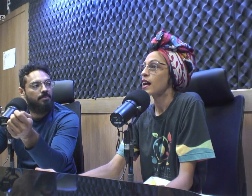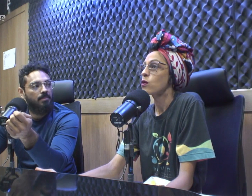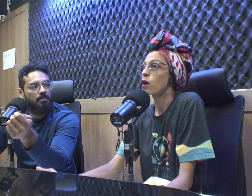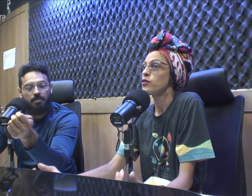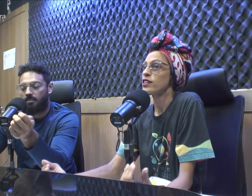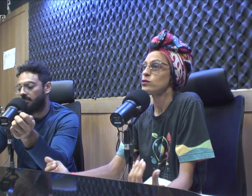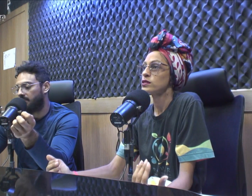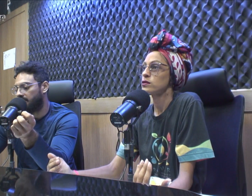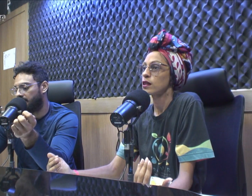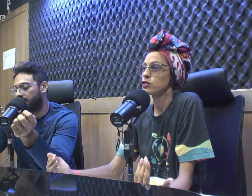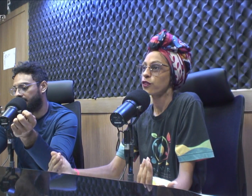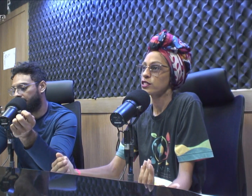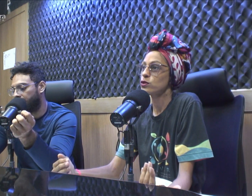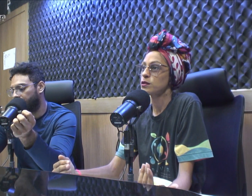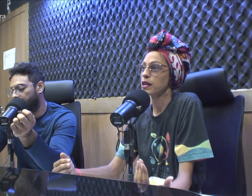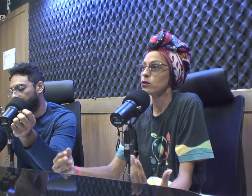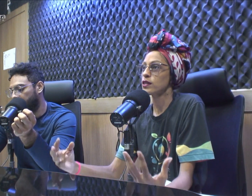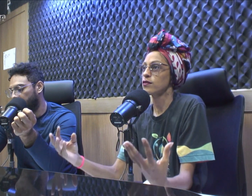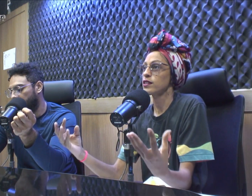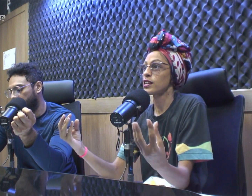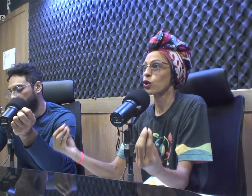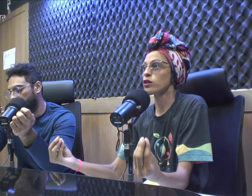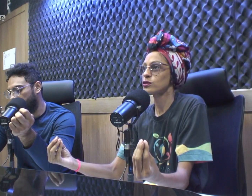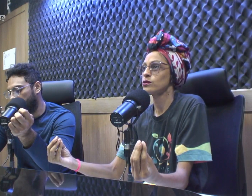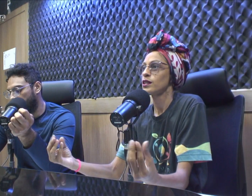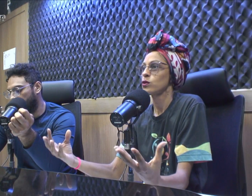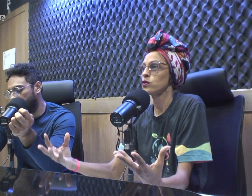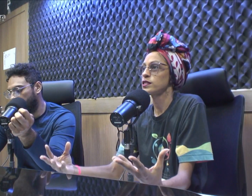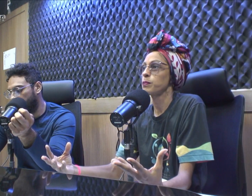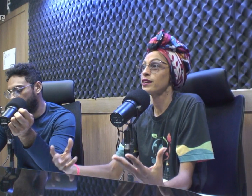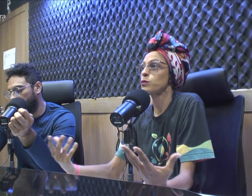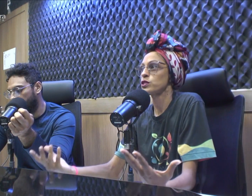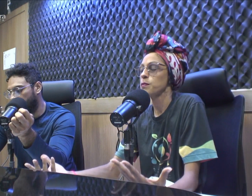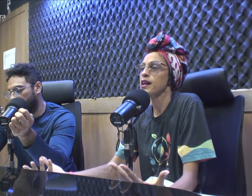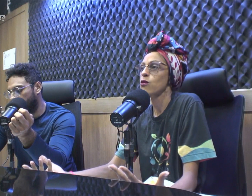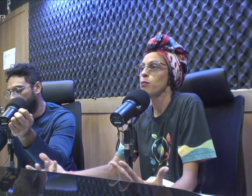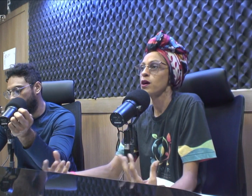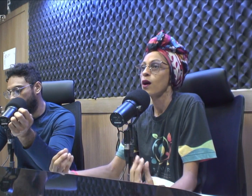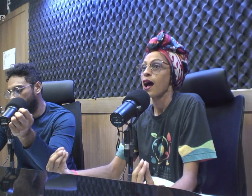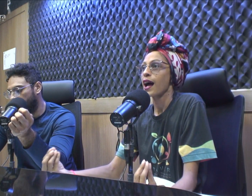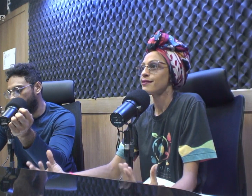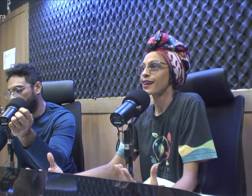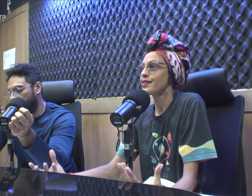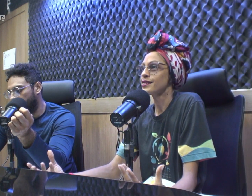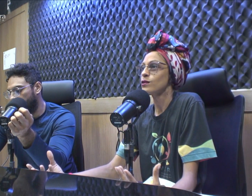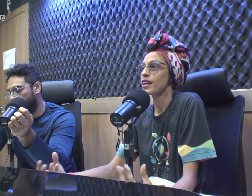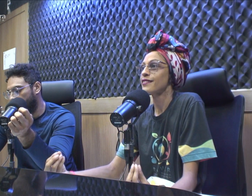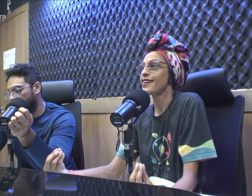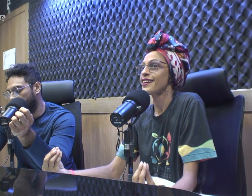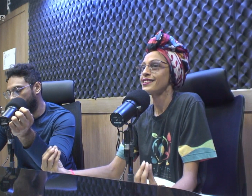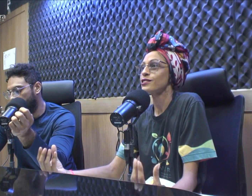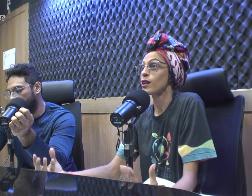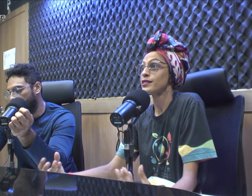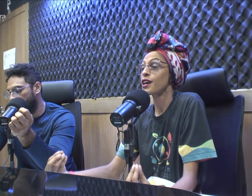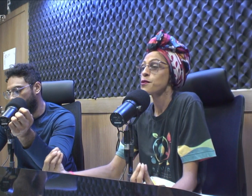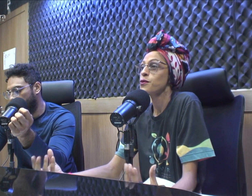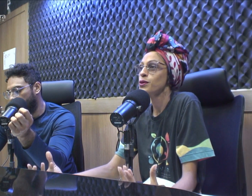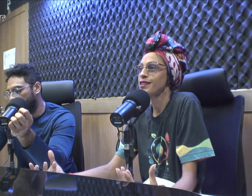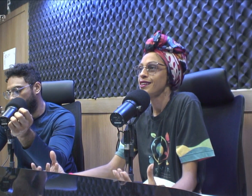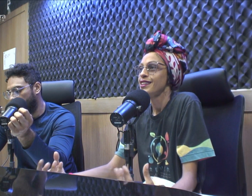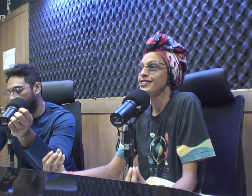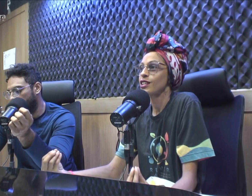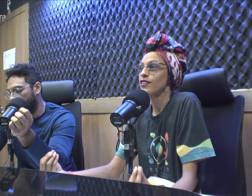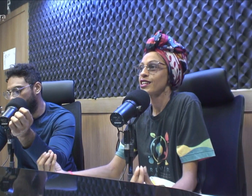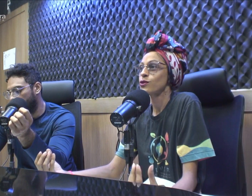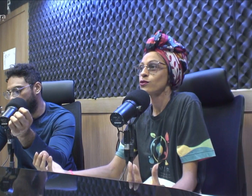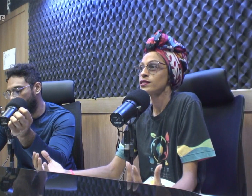é natural, ao invés diferente do cimento, que é tóxico, quando você pega, não pode nem pegar com a mão, a terra não, né? A terra é natural, a terra